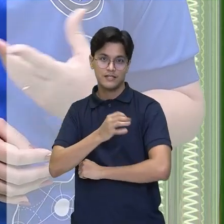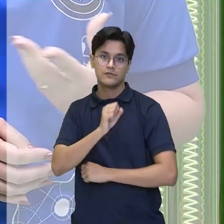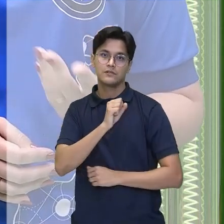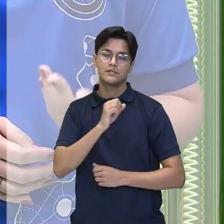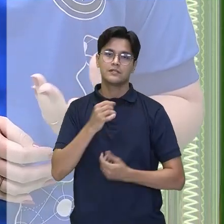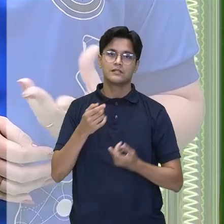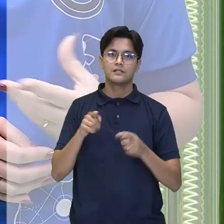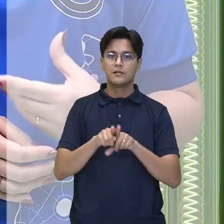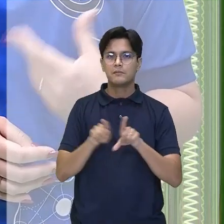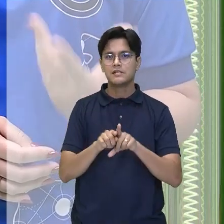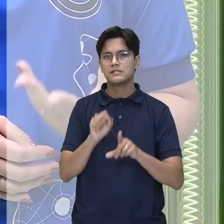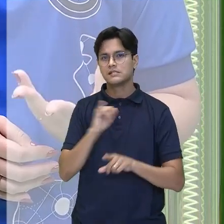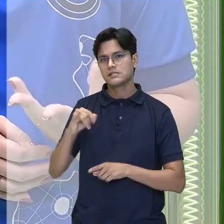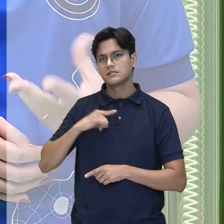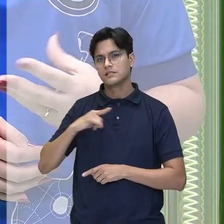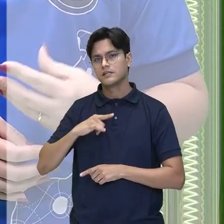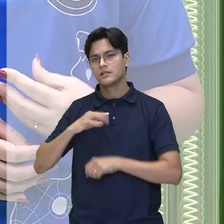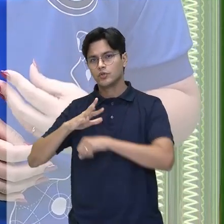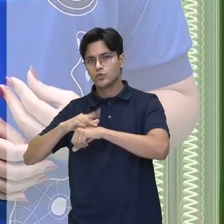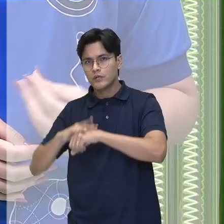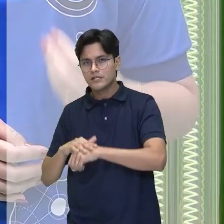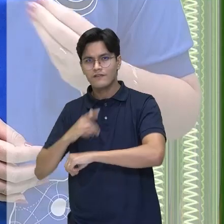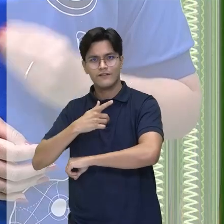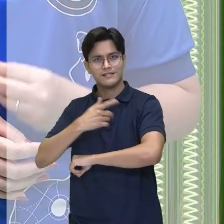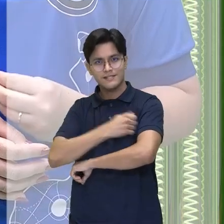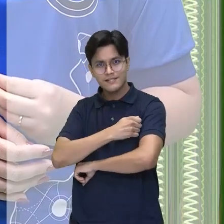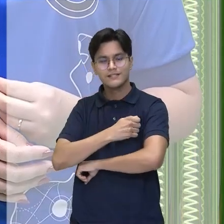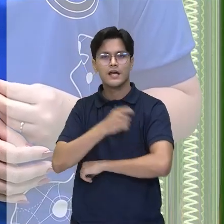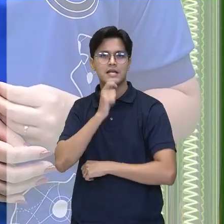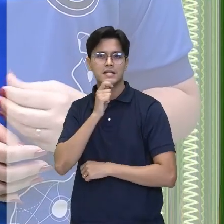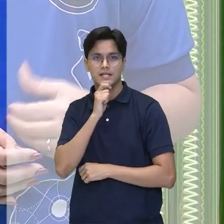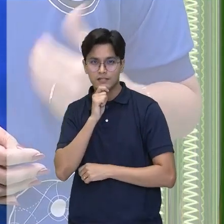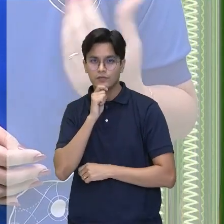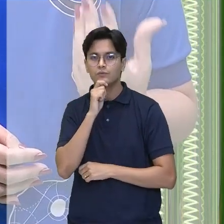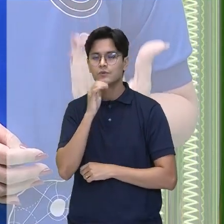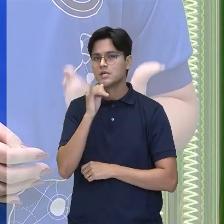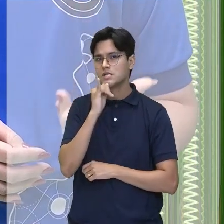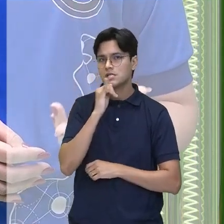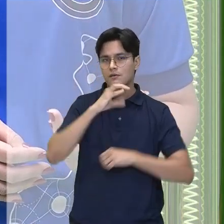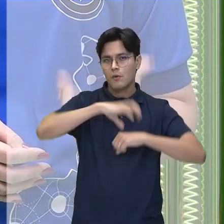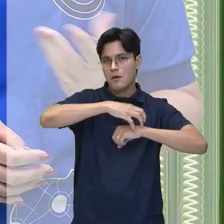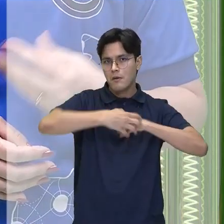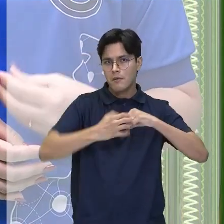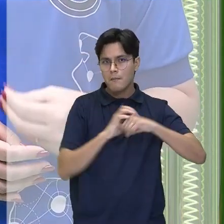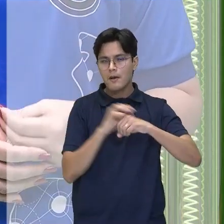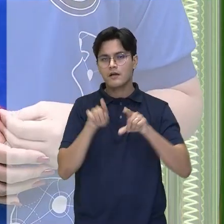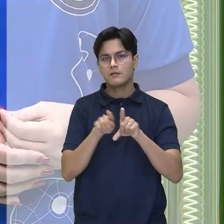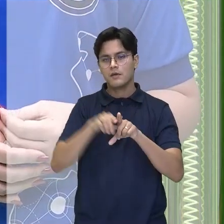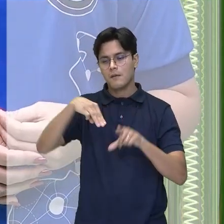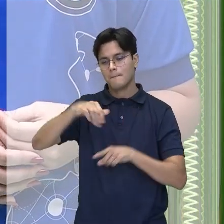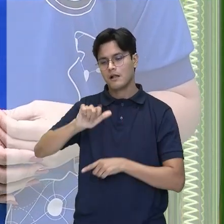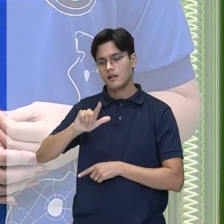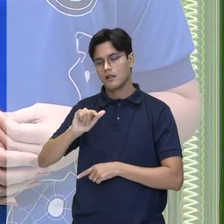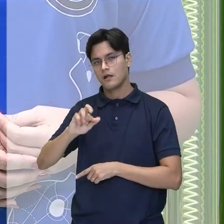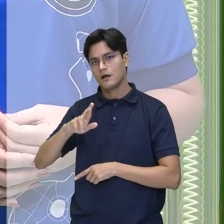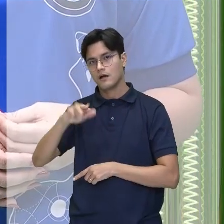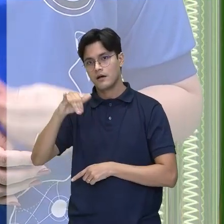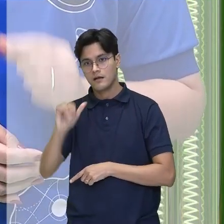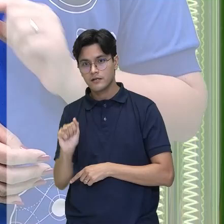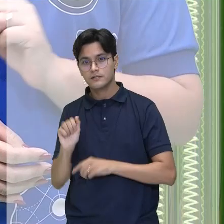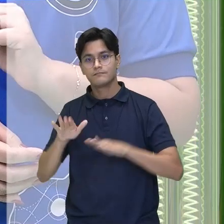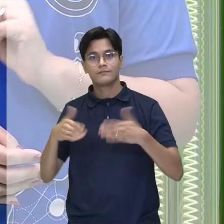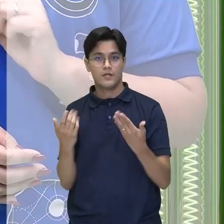não existe a vacina, você precisa se prevenir. No meio ambiente também pode acontecer o